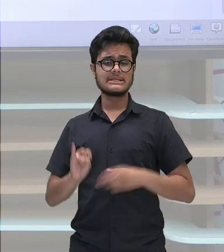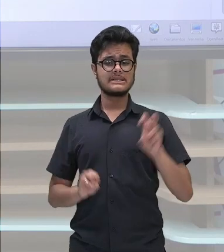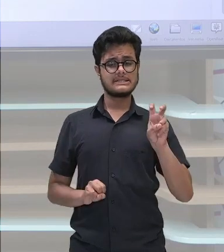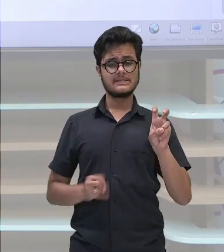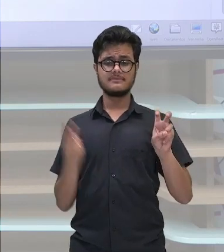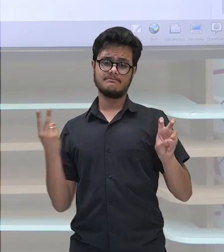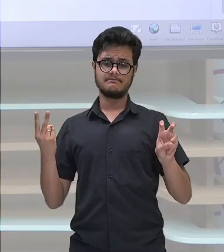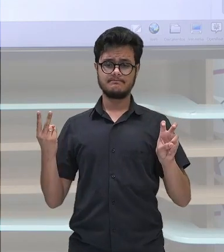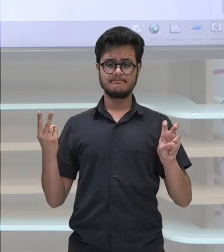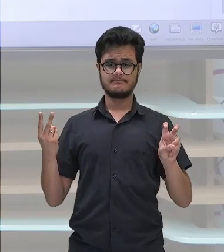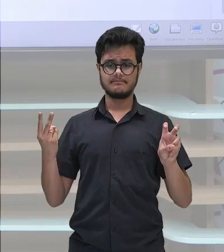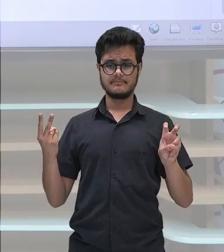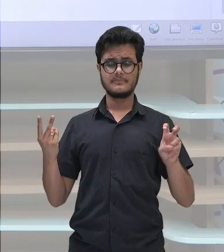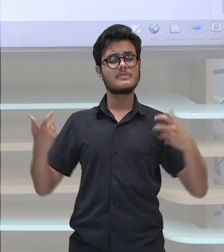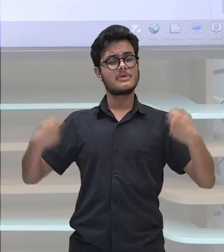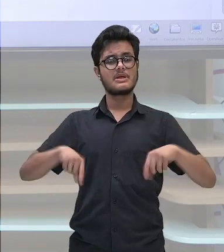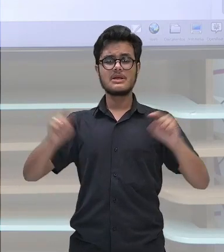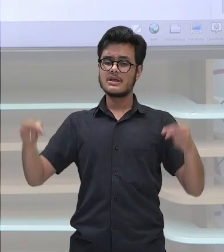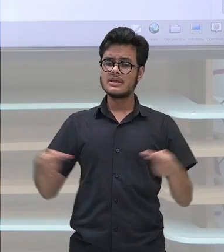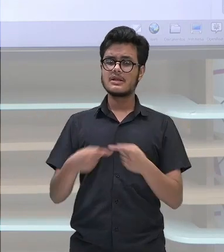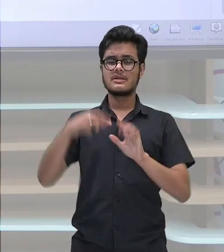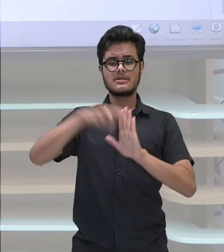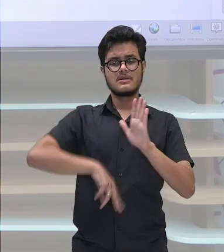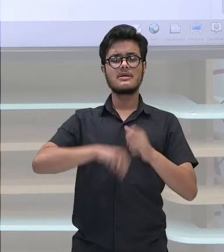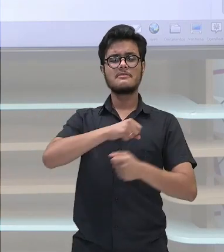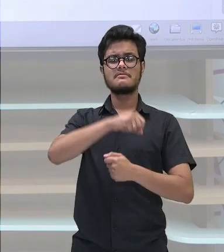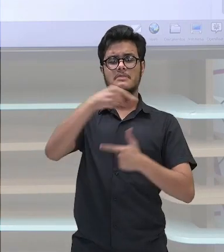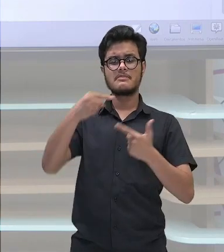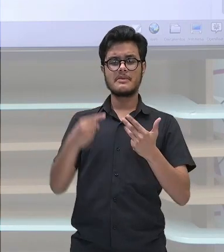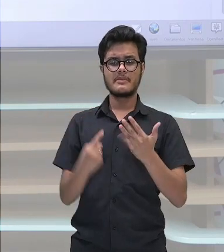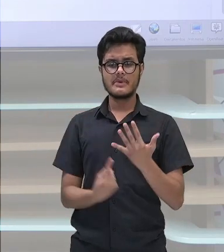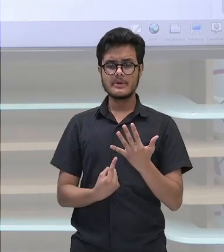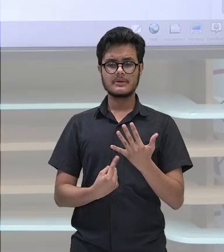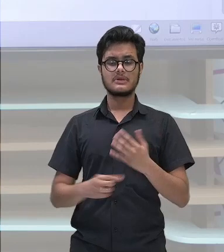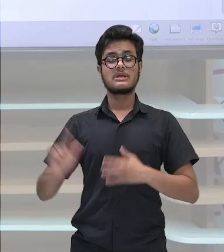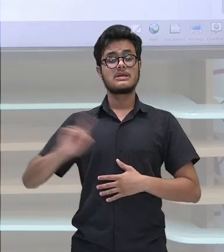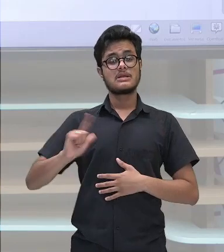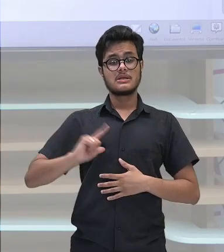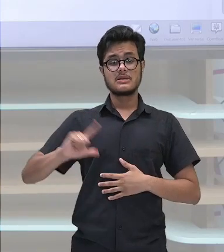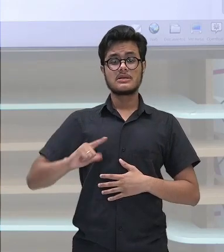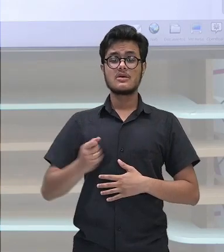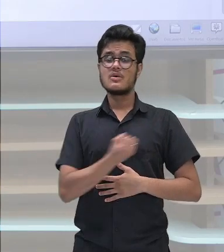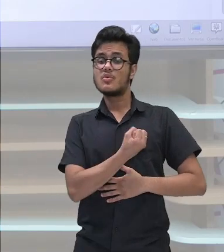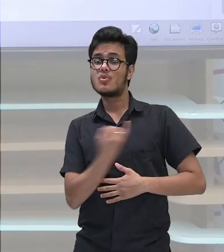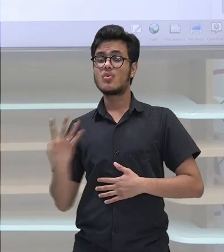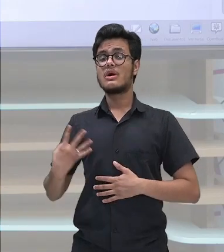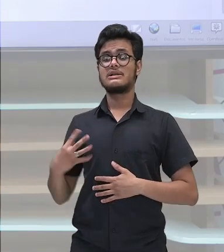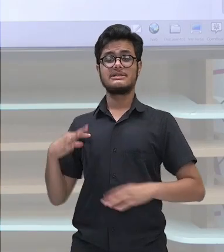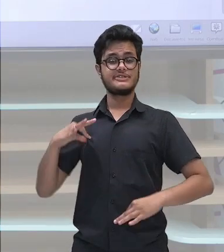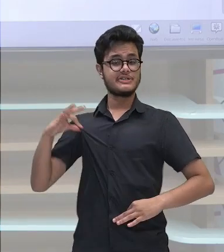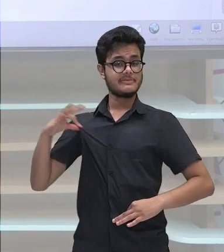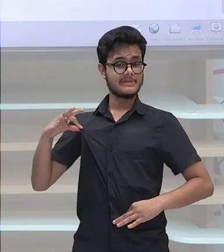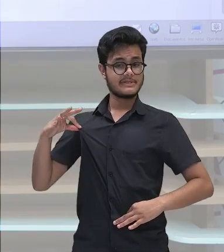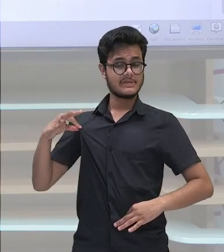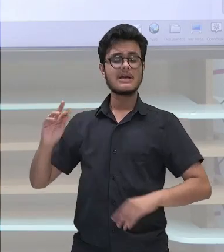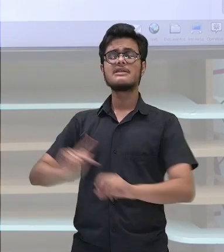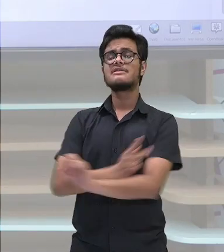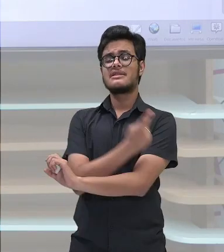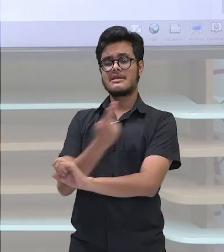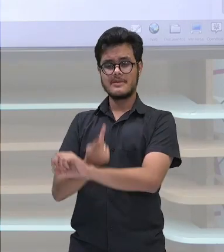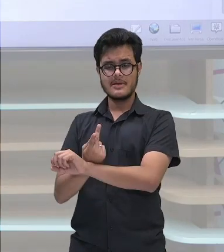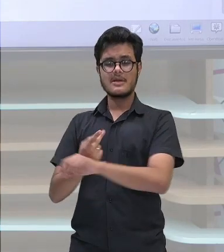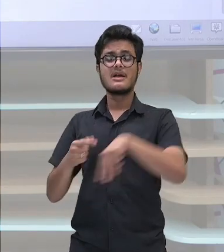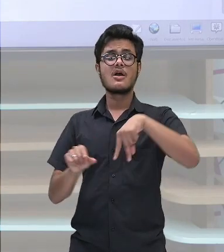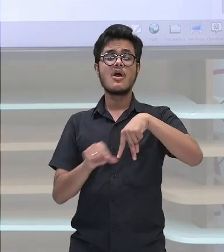usar a gente vai usar o princípio fundamental da contagem a gente vai pegar a quantidade de camisas que ele tem e a quantidade de